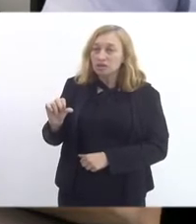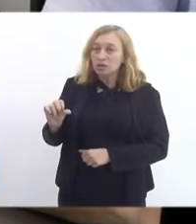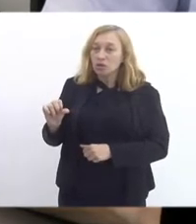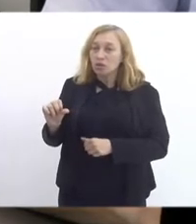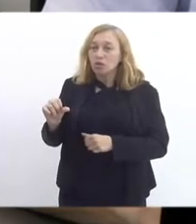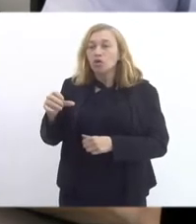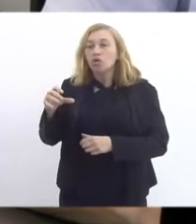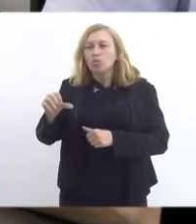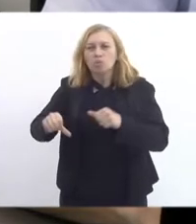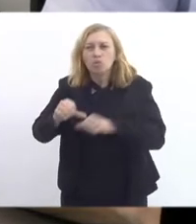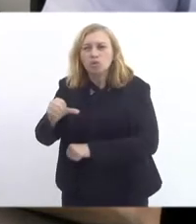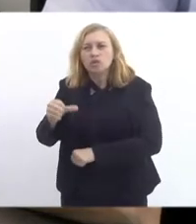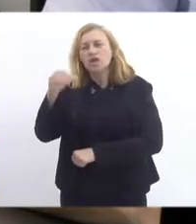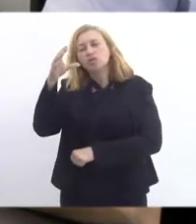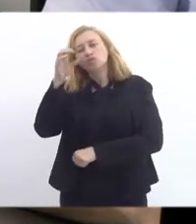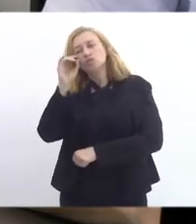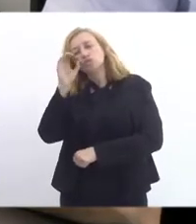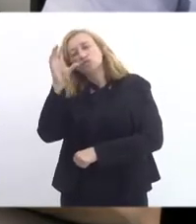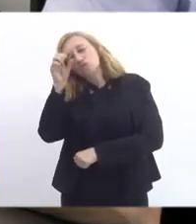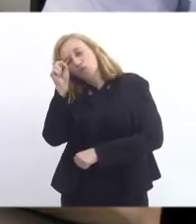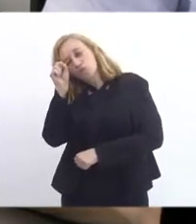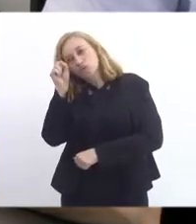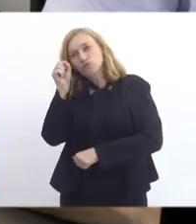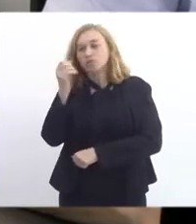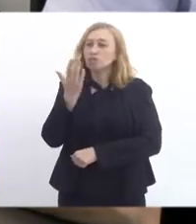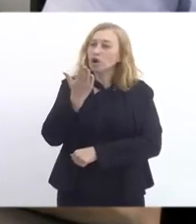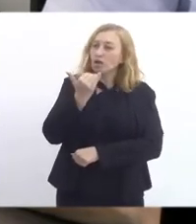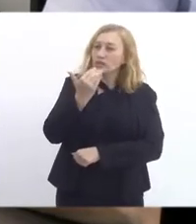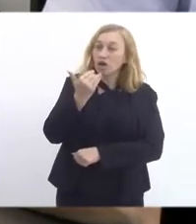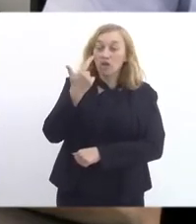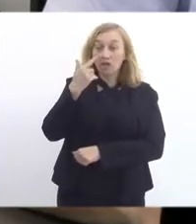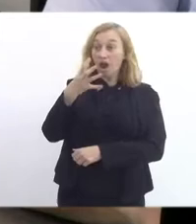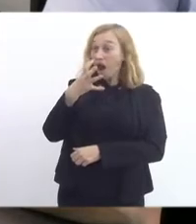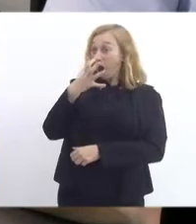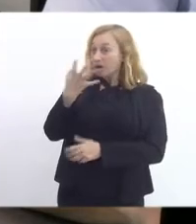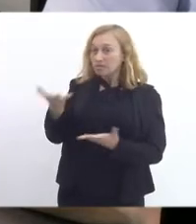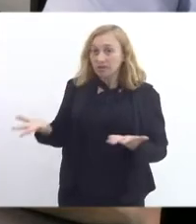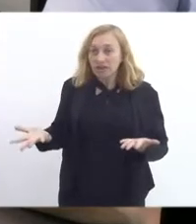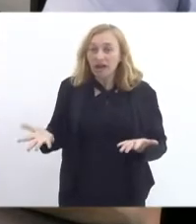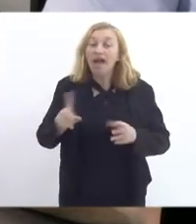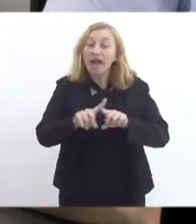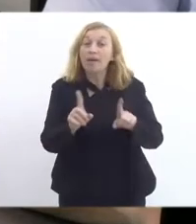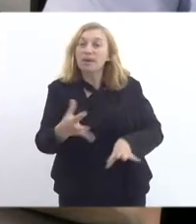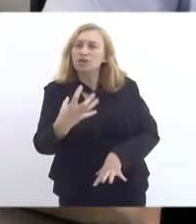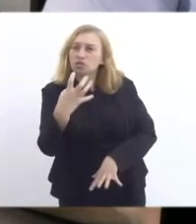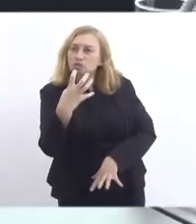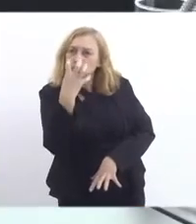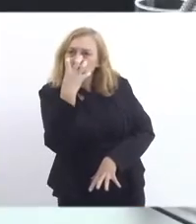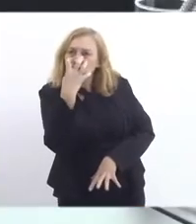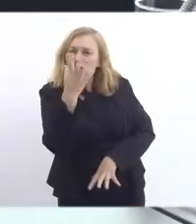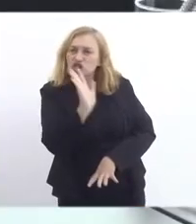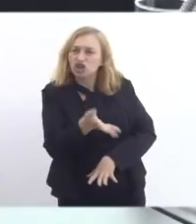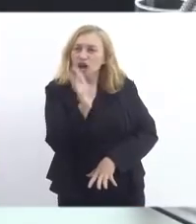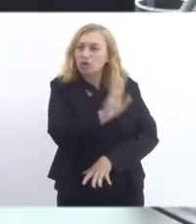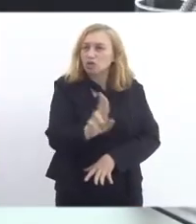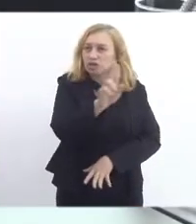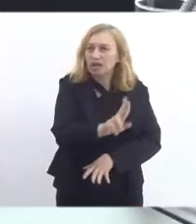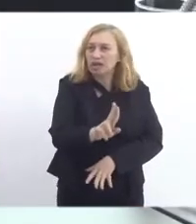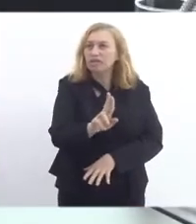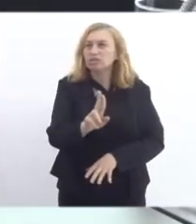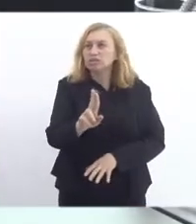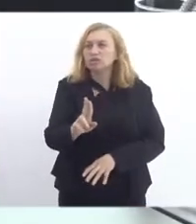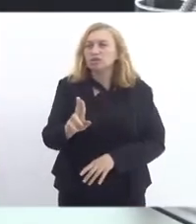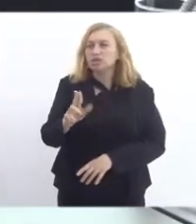sono, do apetite, depois de alguns dias de interação, eu fiquei muito impressionado. É, mas os cães, né, eles já são usados pelos deficientes? Já